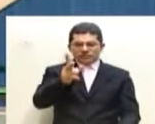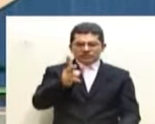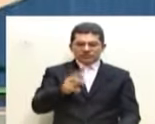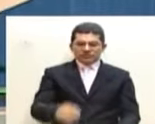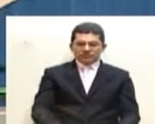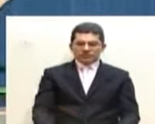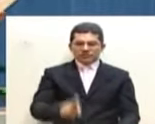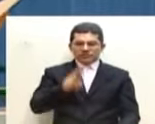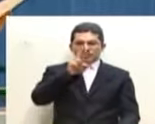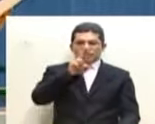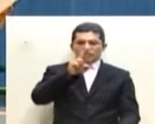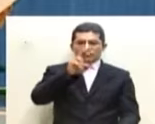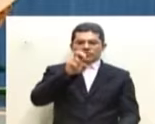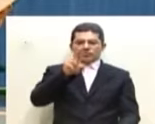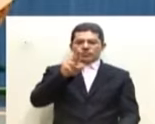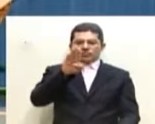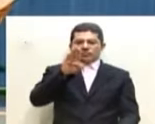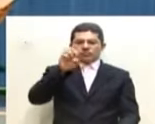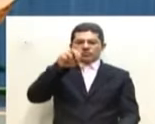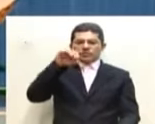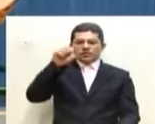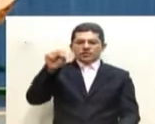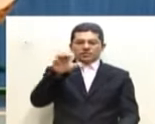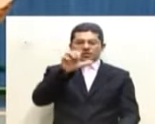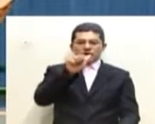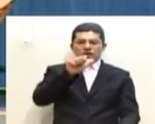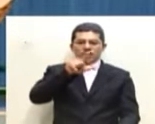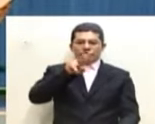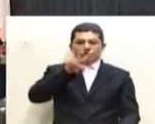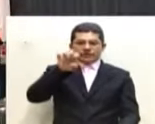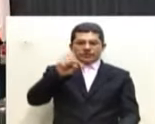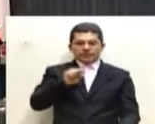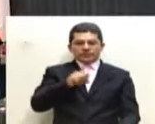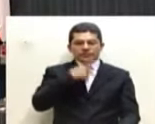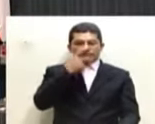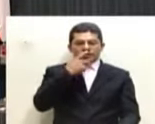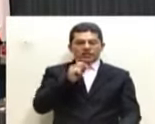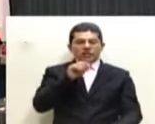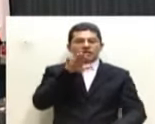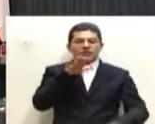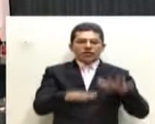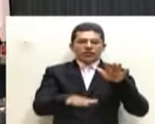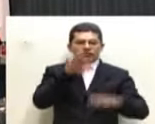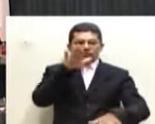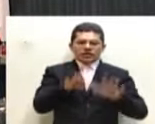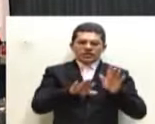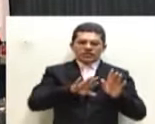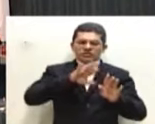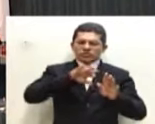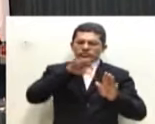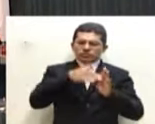é o Rubem Alves, que ele diz o seguinte, e talvez isso resuma toda essa